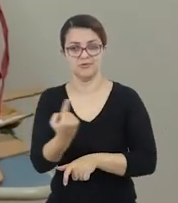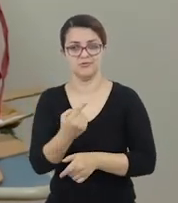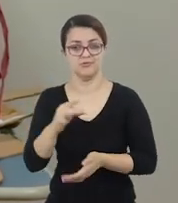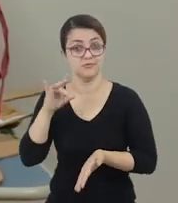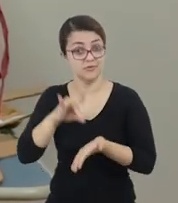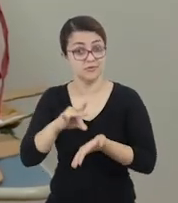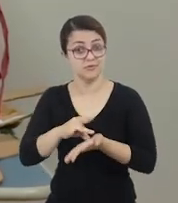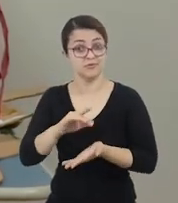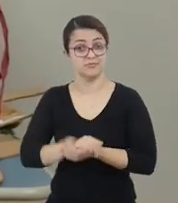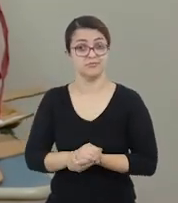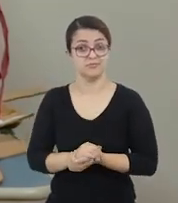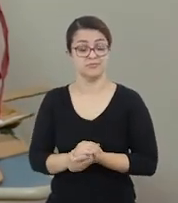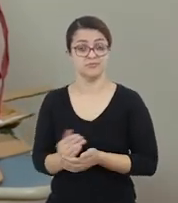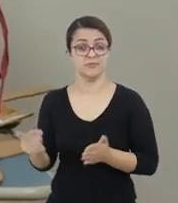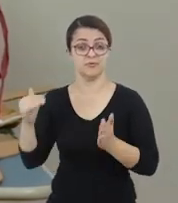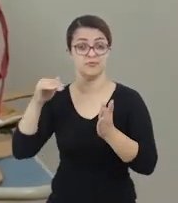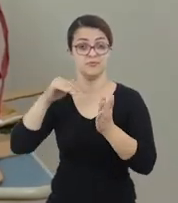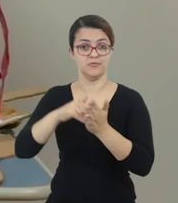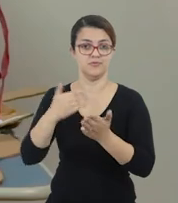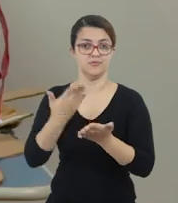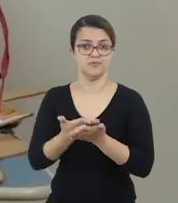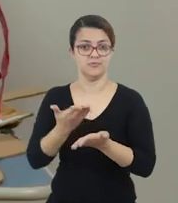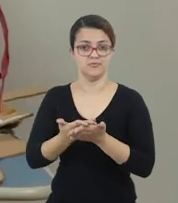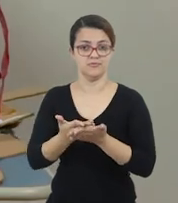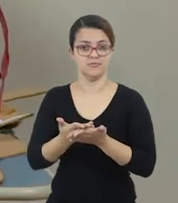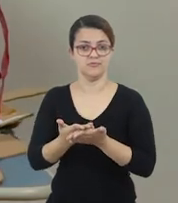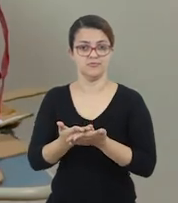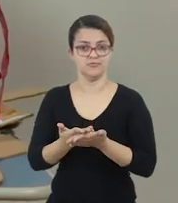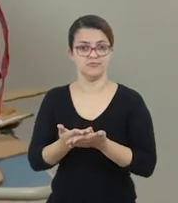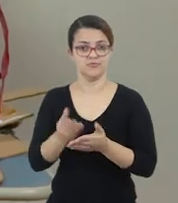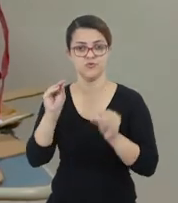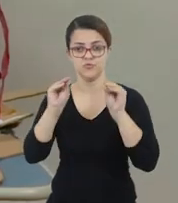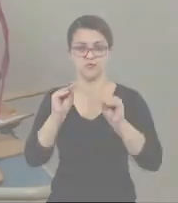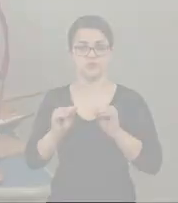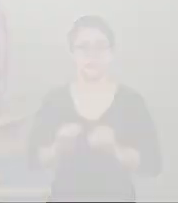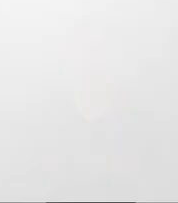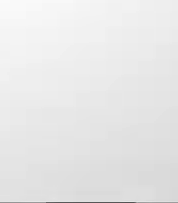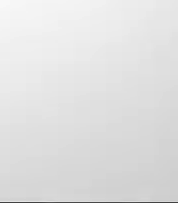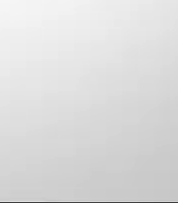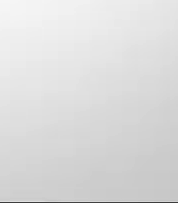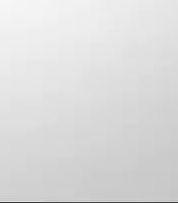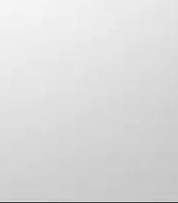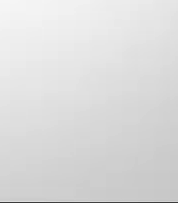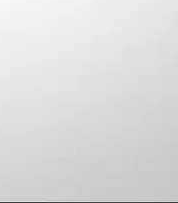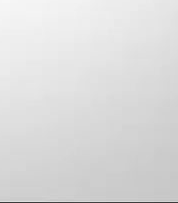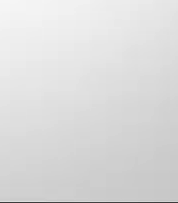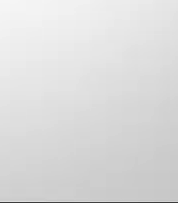realmente, tá? Até uma próxima oportunidade. Beijo!